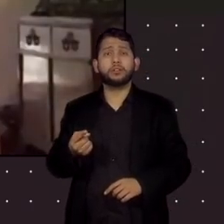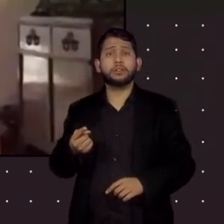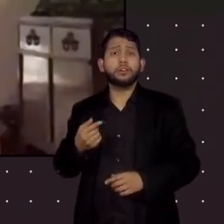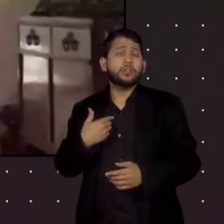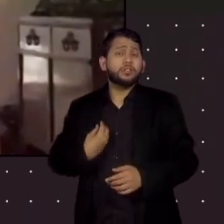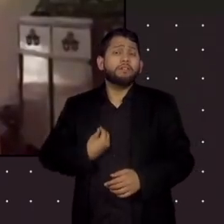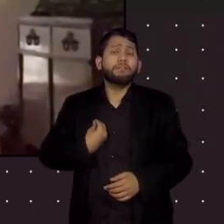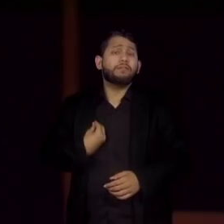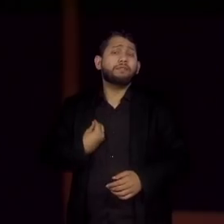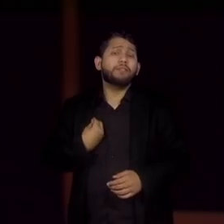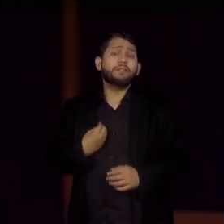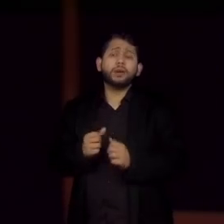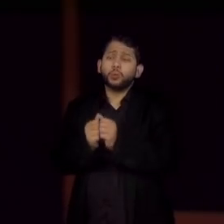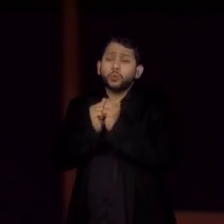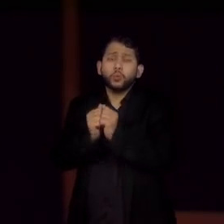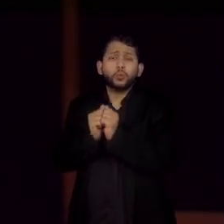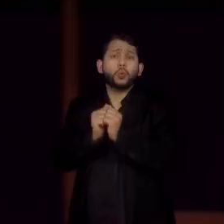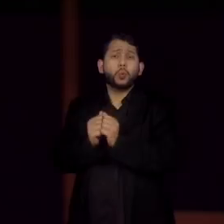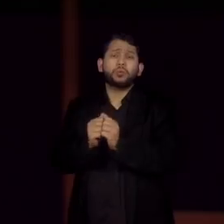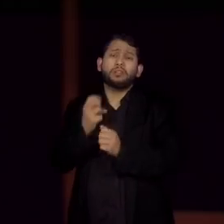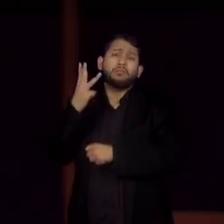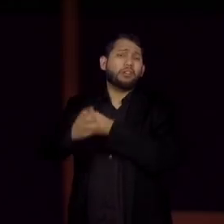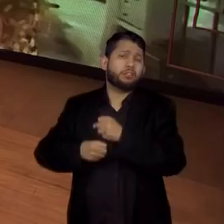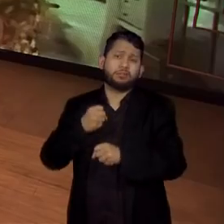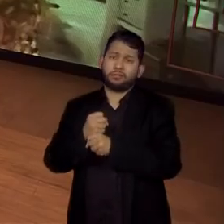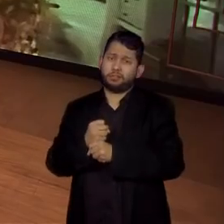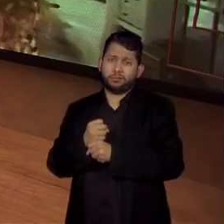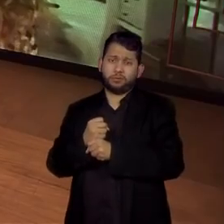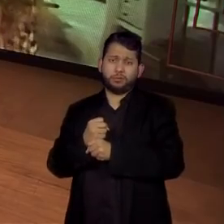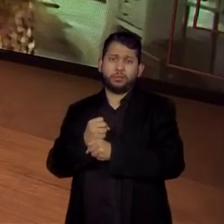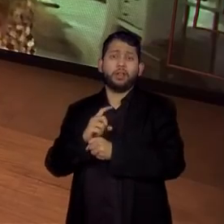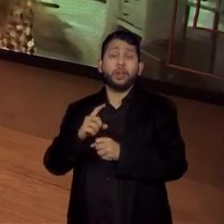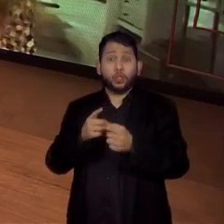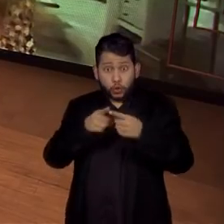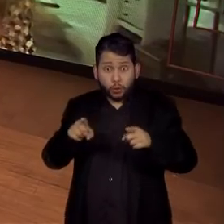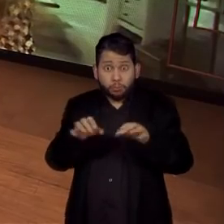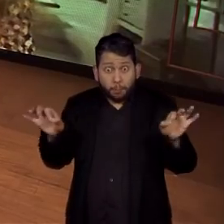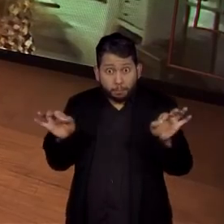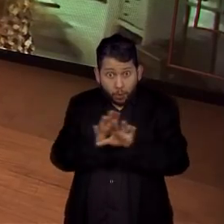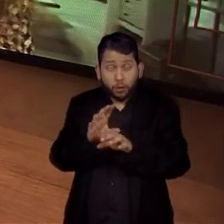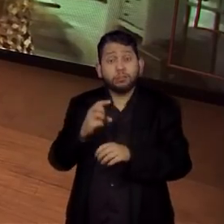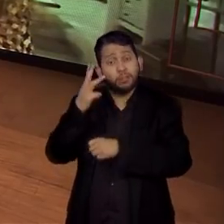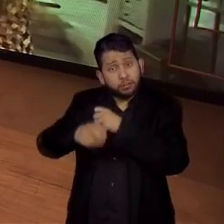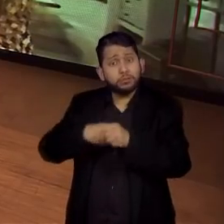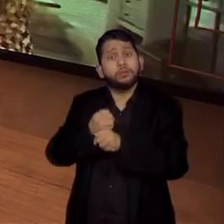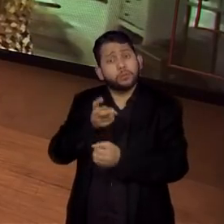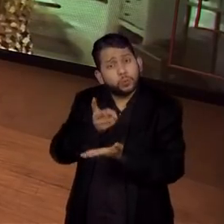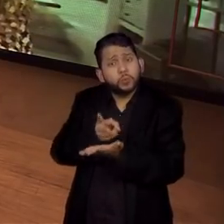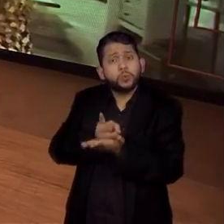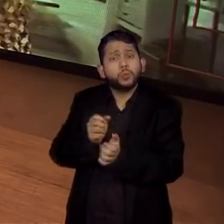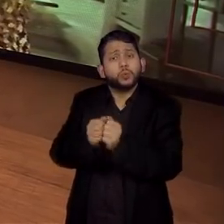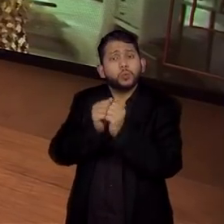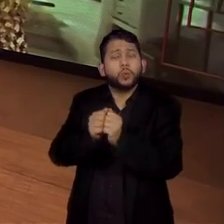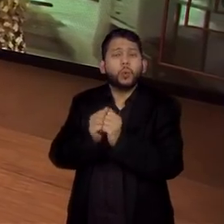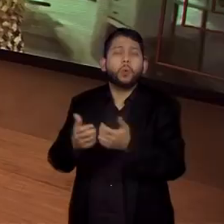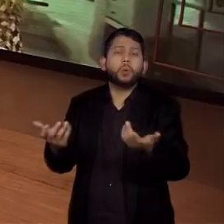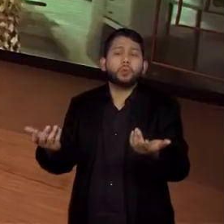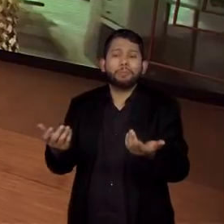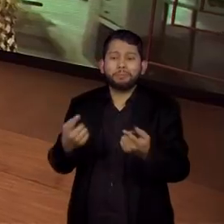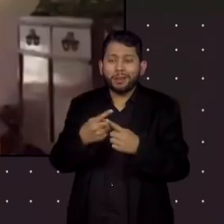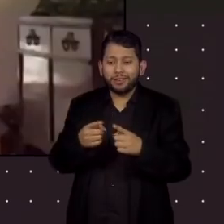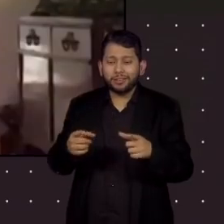vivemos uma vida juntos, assim, durante 3 anos depois desse disco. E o Egberto me trouxe com esse